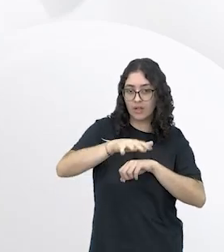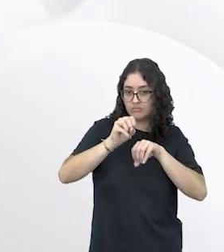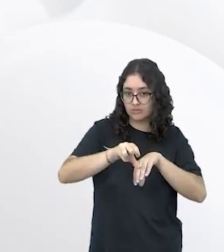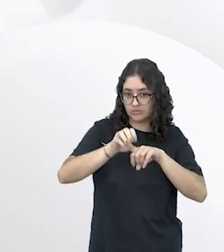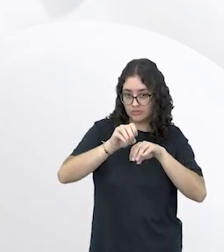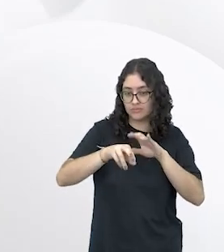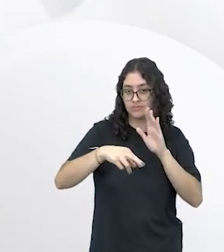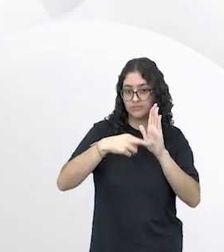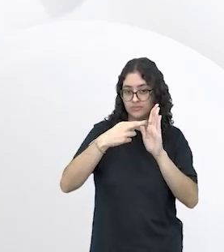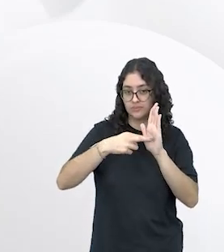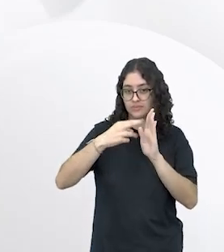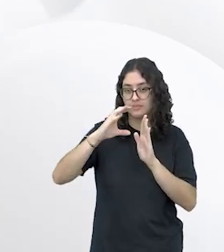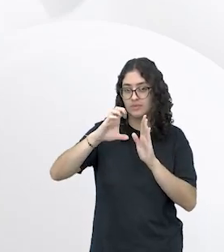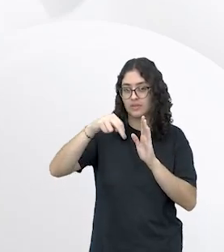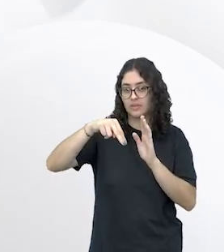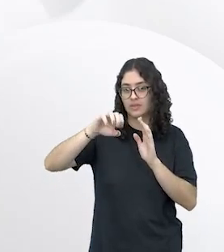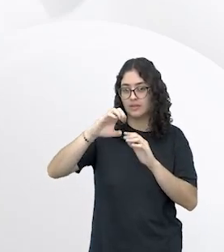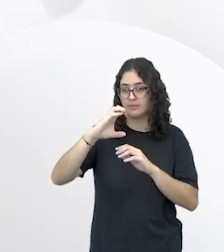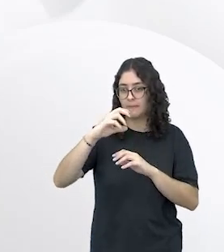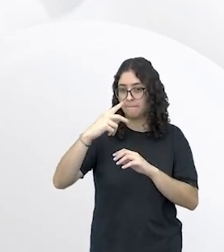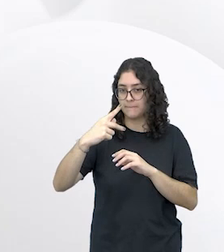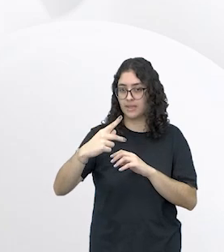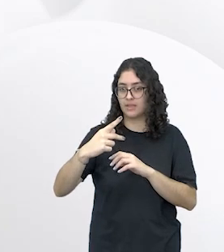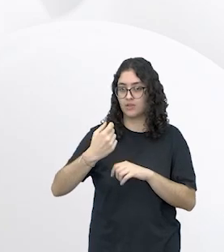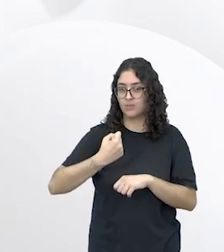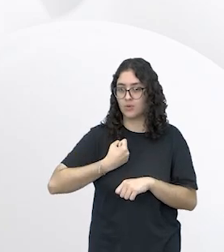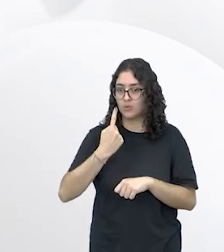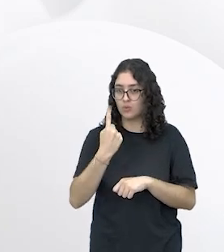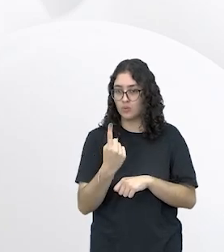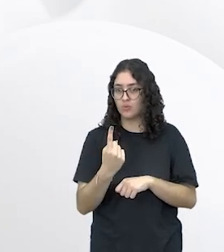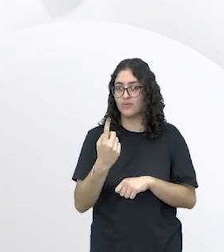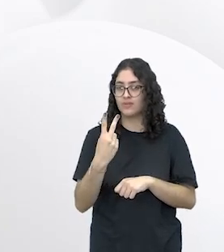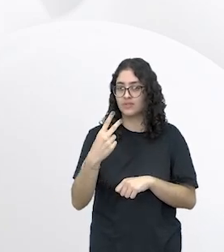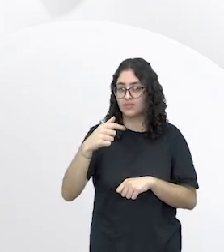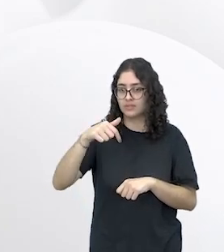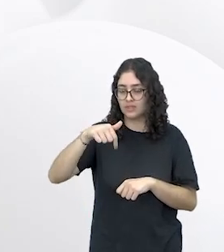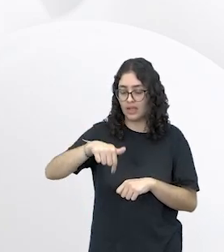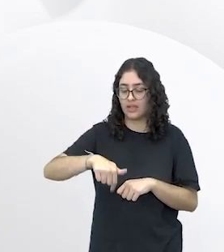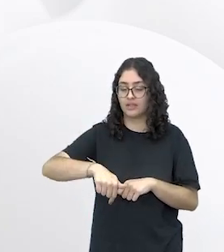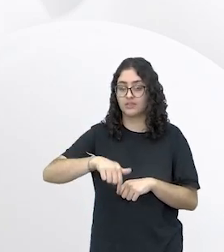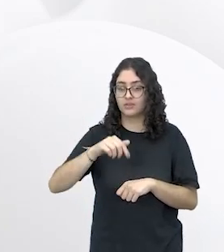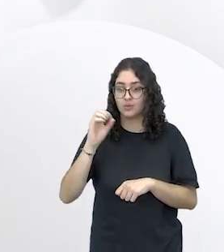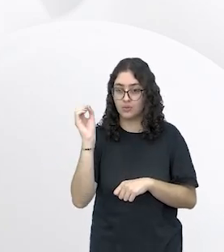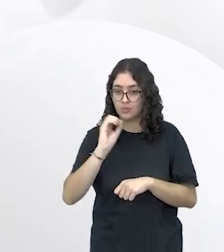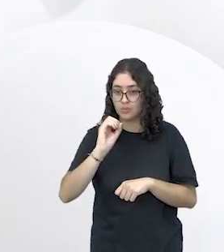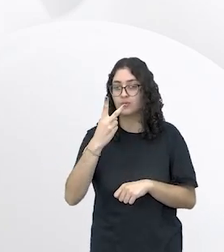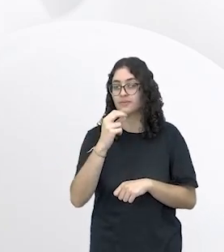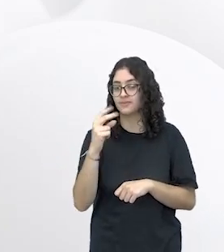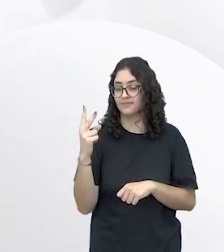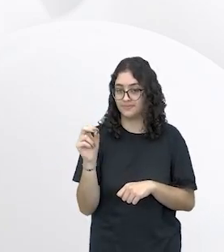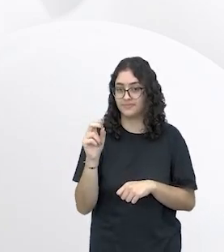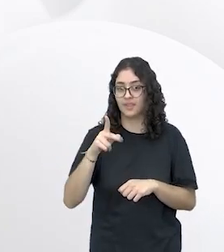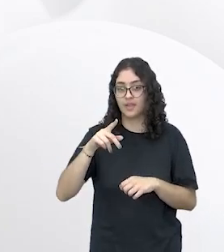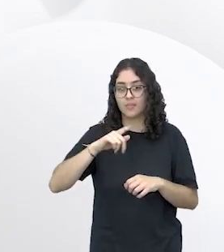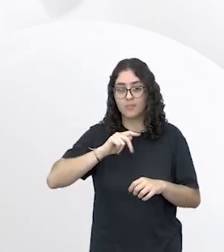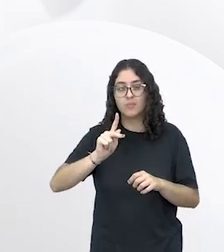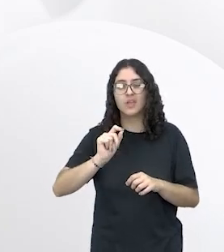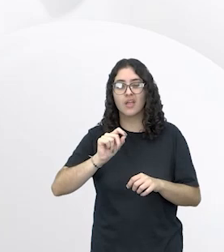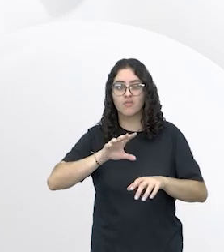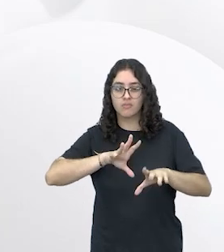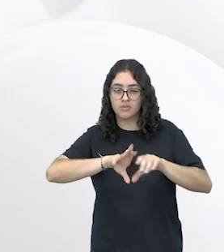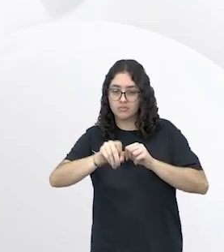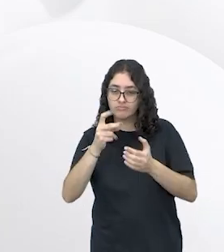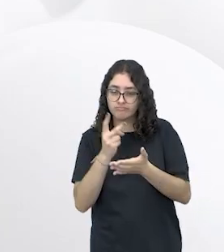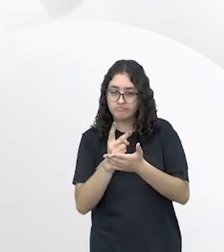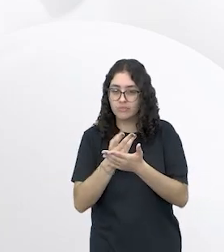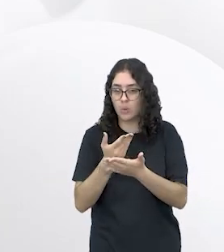CNE, CP número 1 de 27 de outubro de 2020, que é o artigo 7, né, que é a formação continuada para